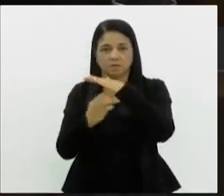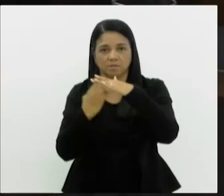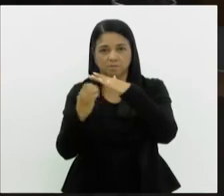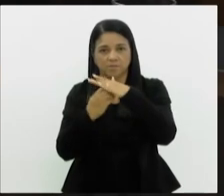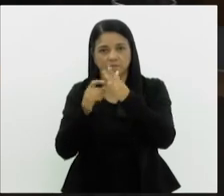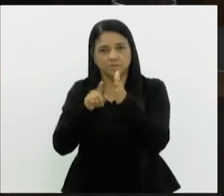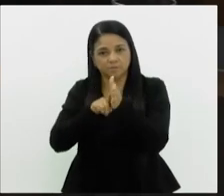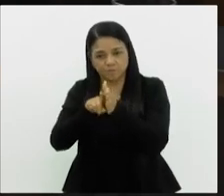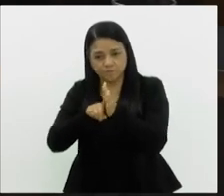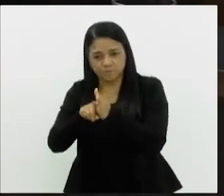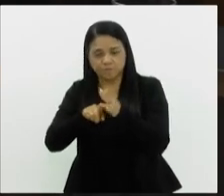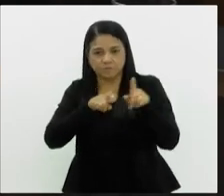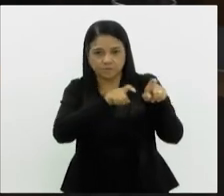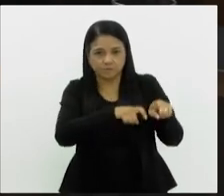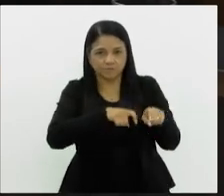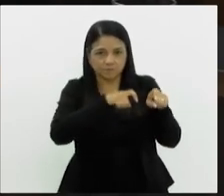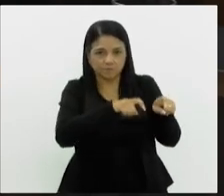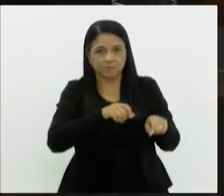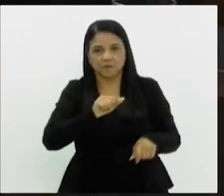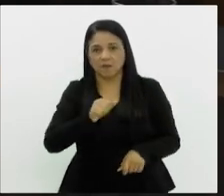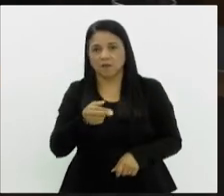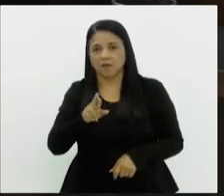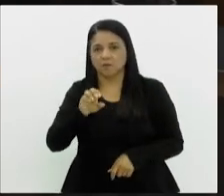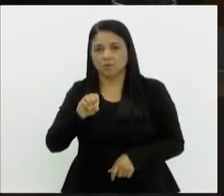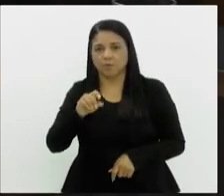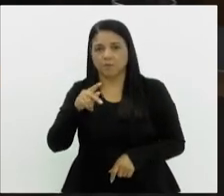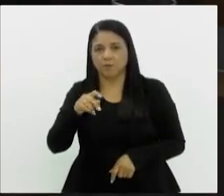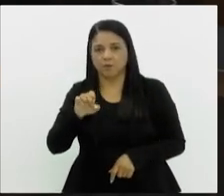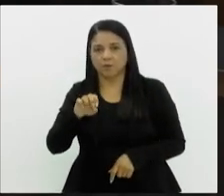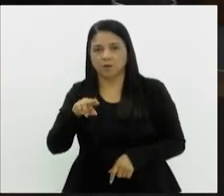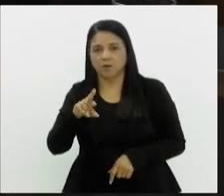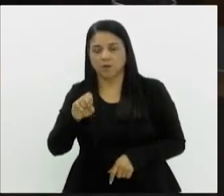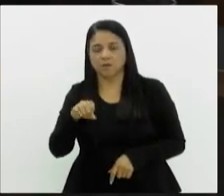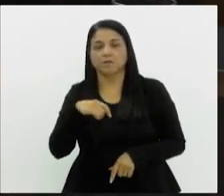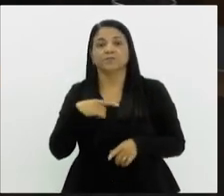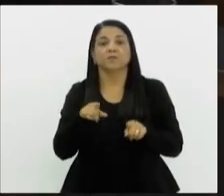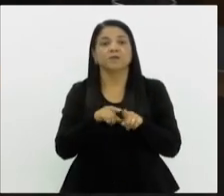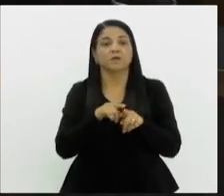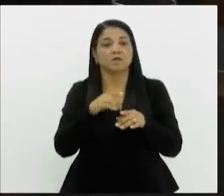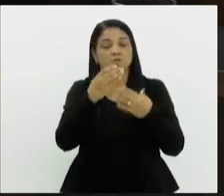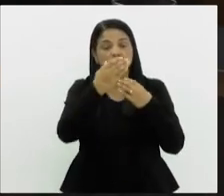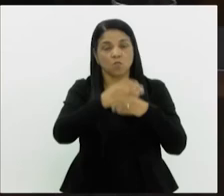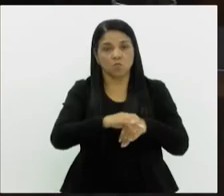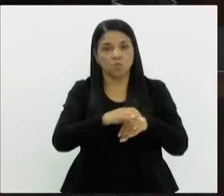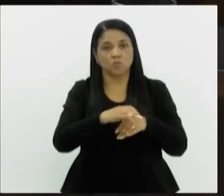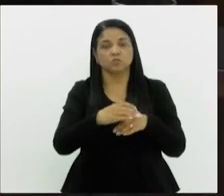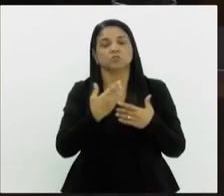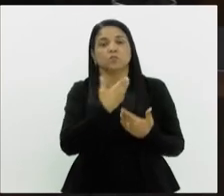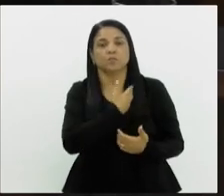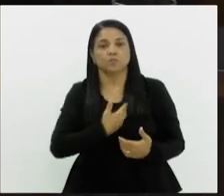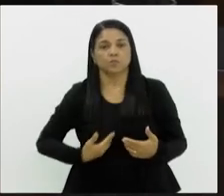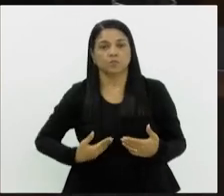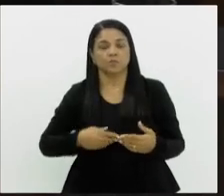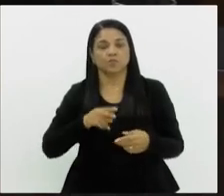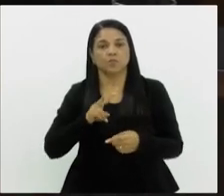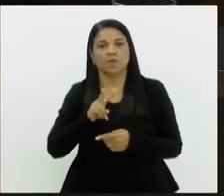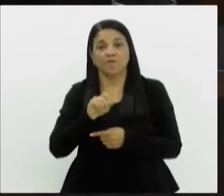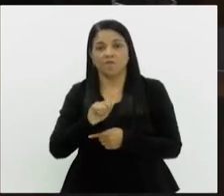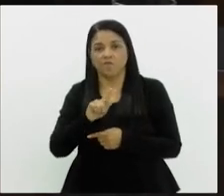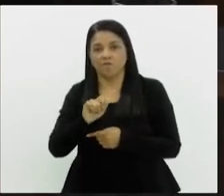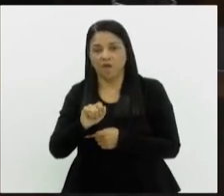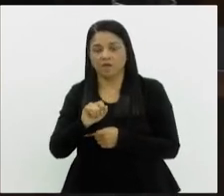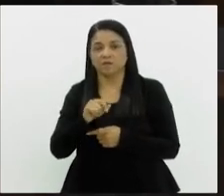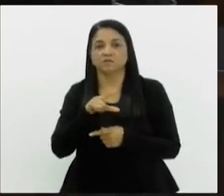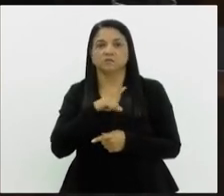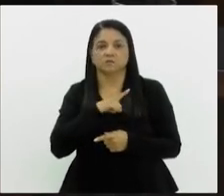a empresa de pesquisa agropecuária do Estado do Rio de Janeiro, Pesagro Rio, realizar concurso público para preenchimento de vagas nos cargos